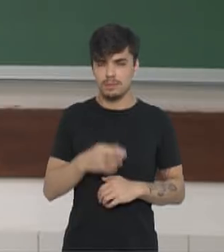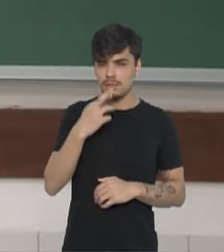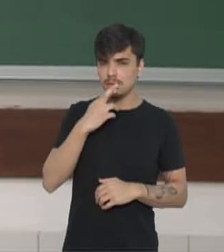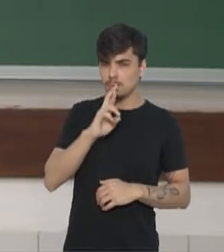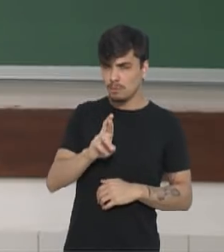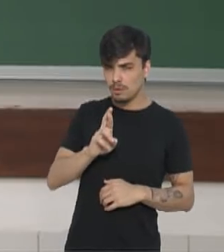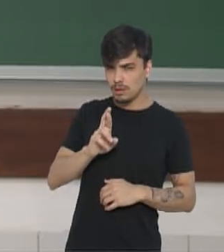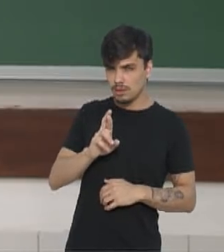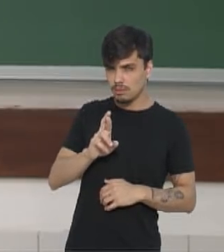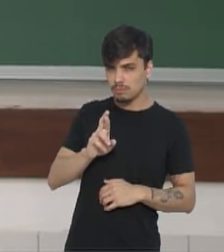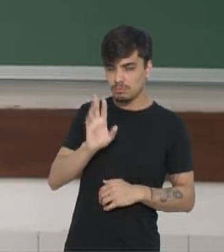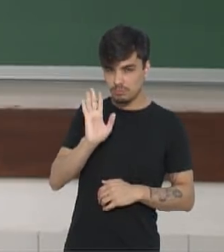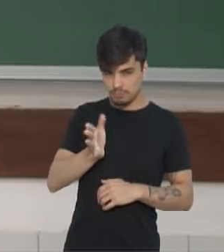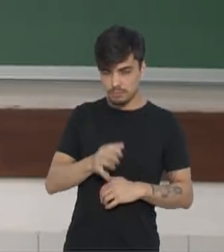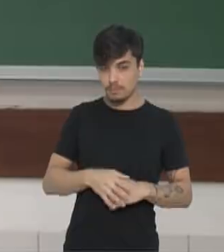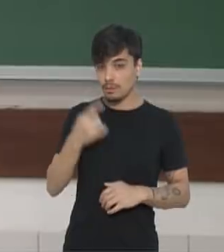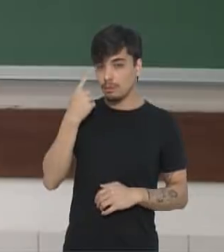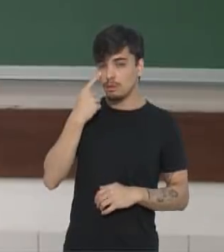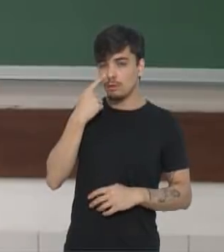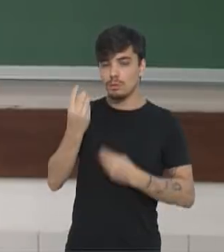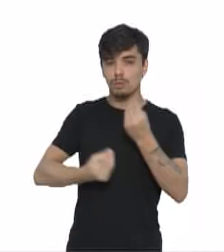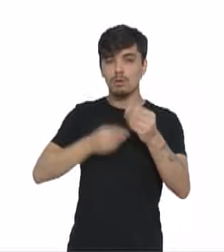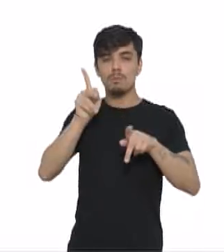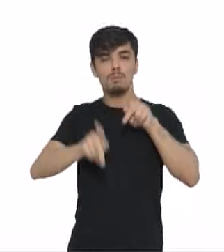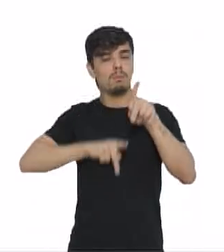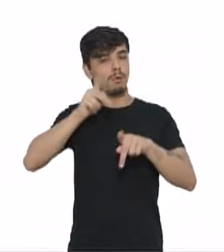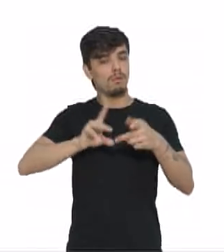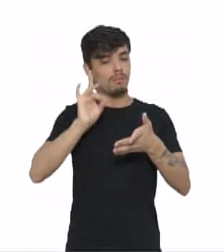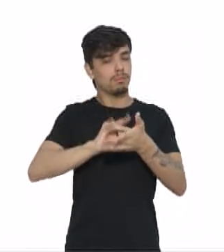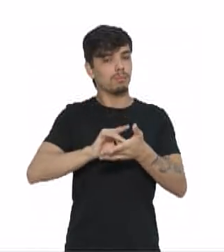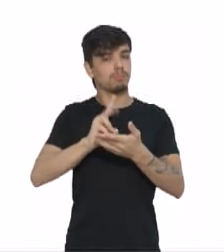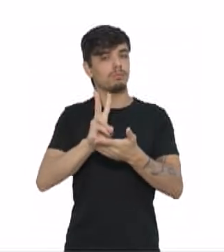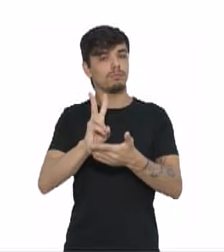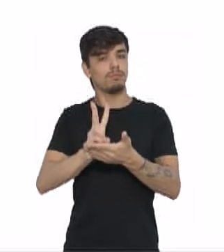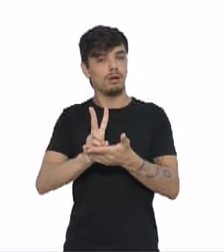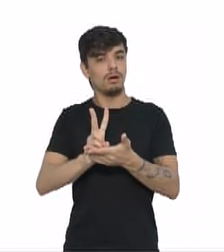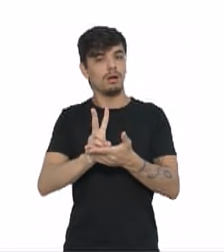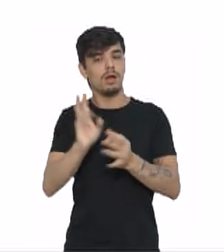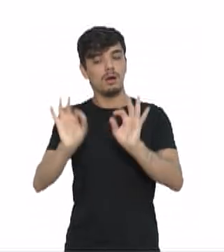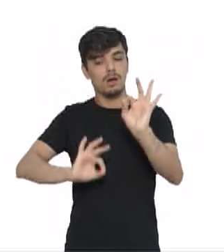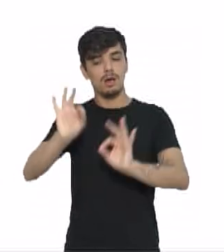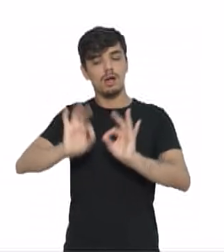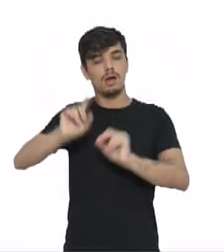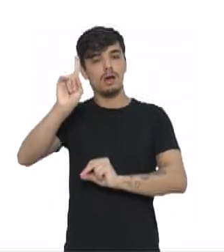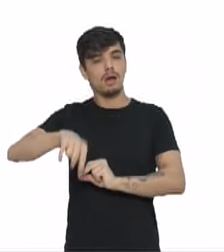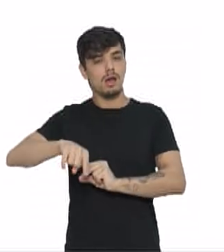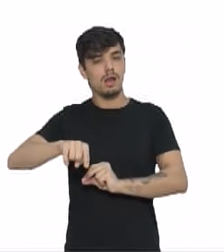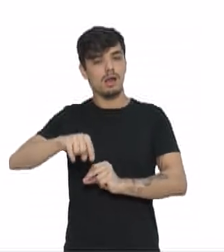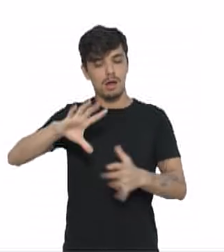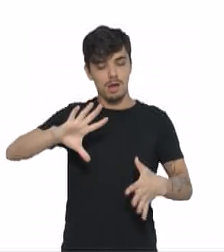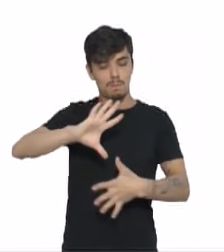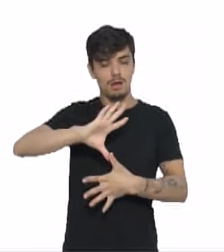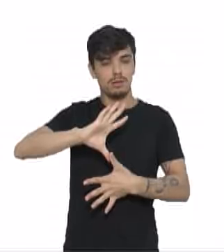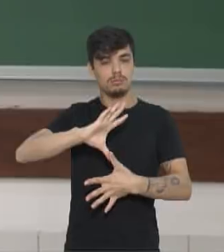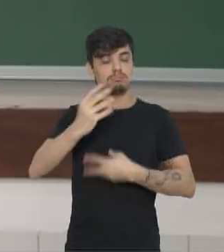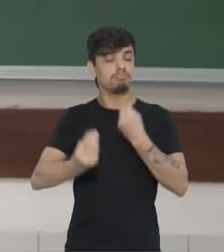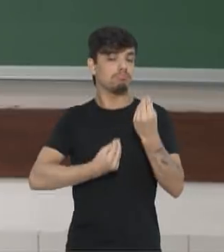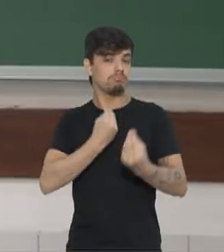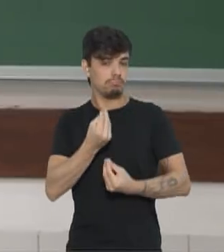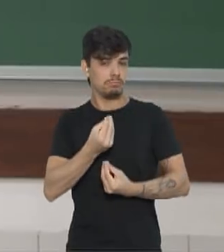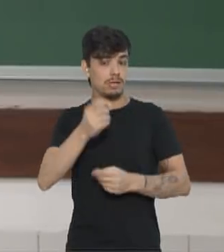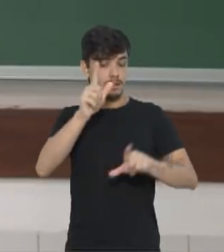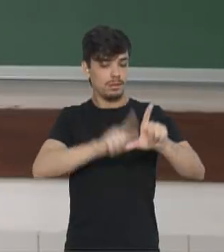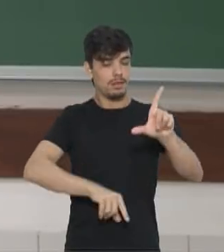Respondido, caríssimos alunos? Então, como os povos originários estavam organizados aqui na América? A